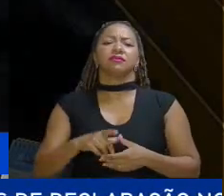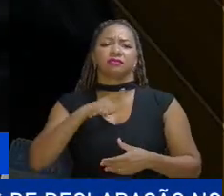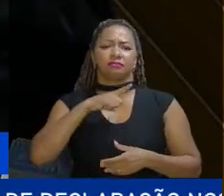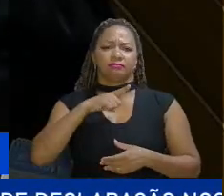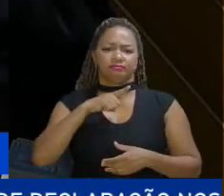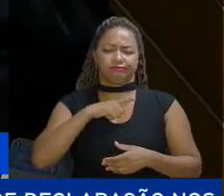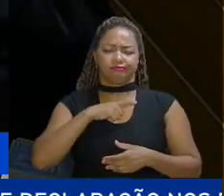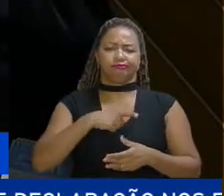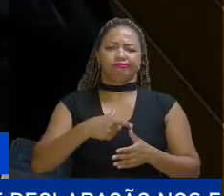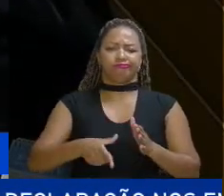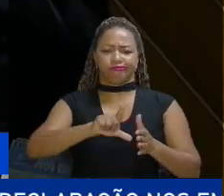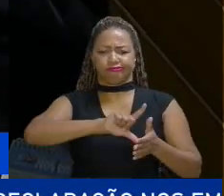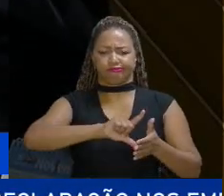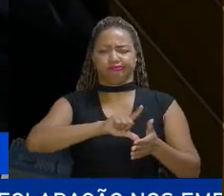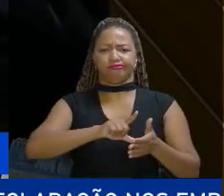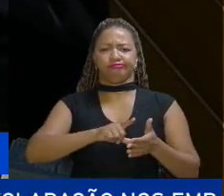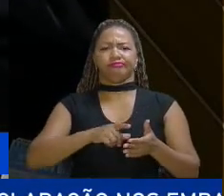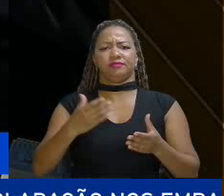incidência da preclusão.